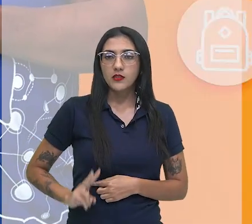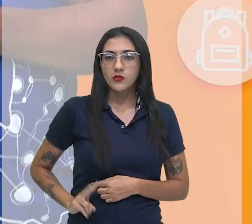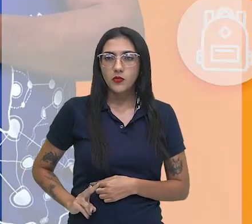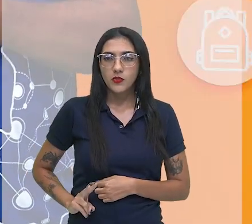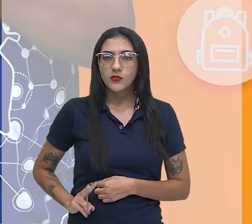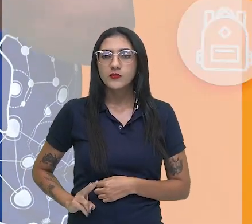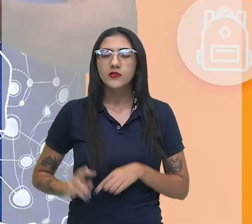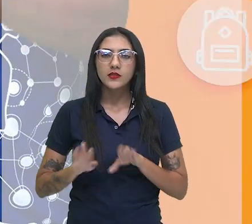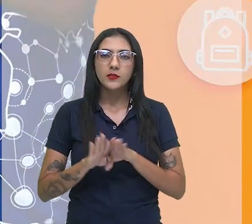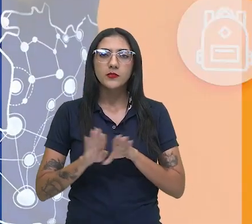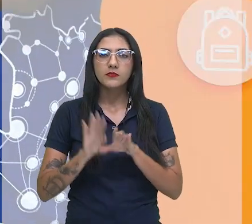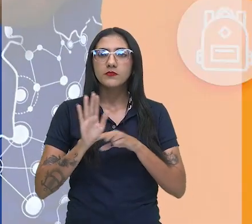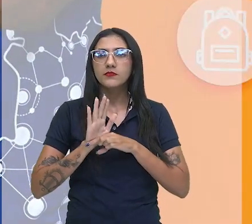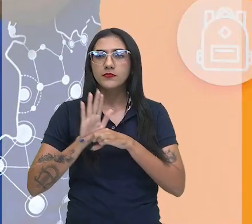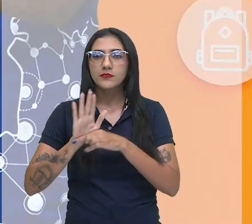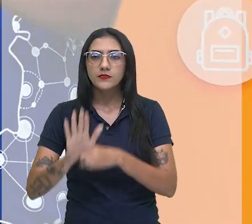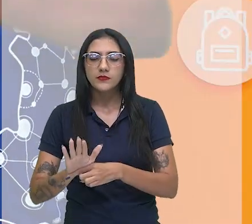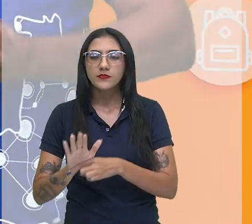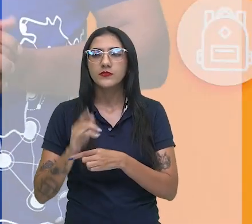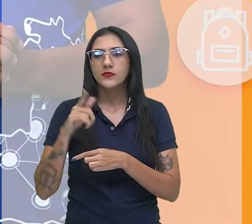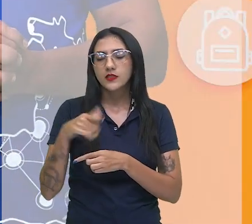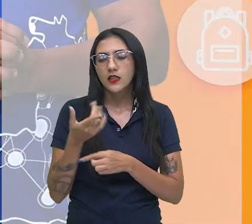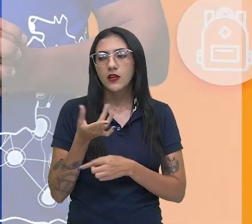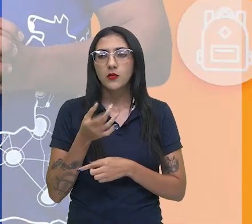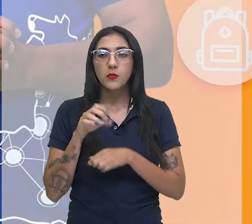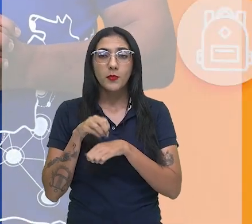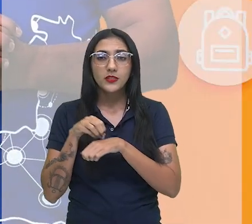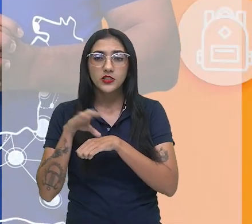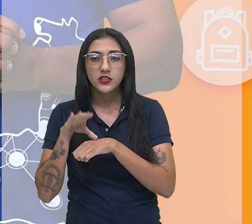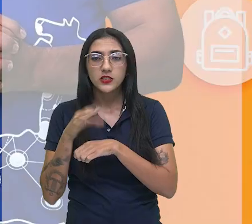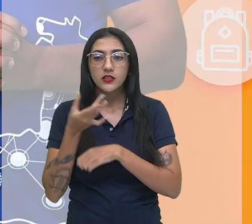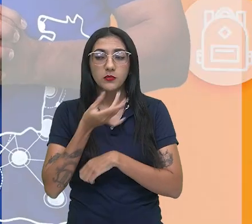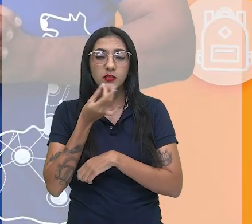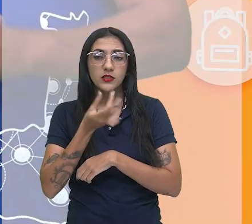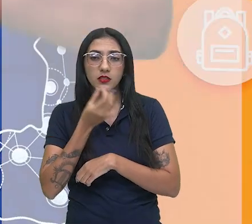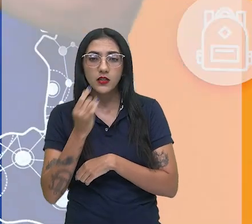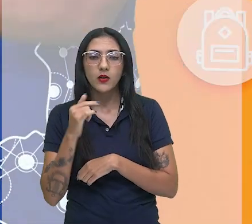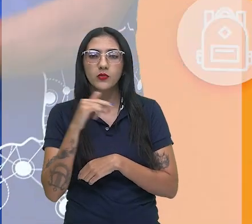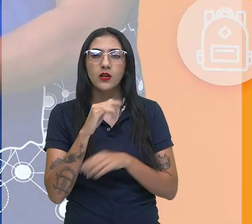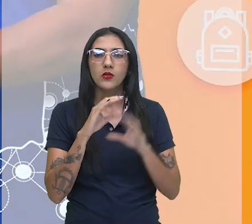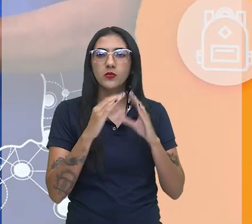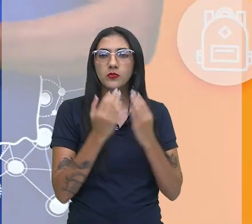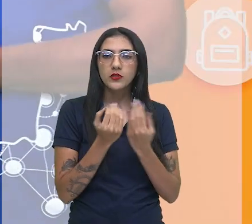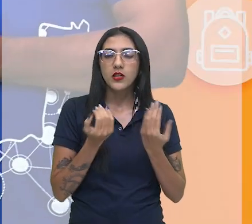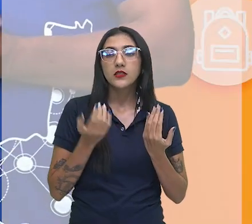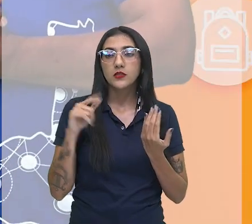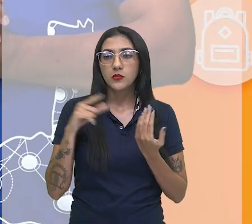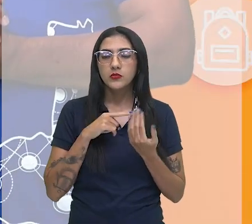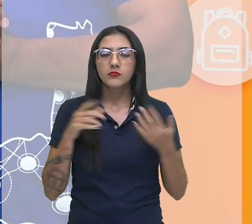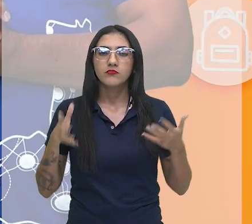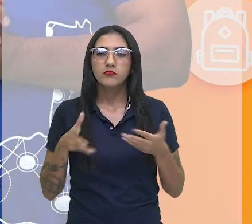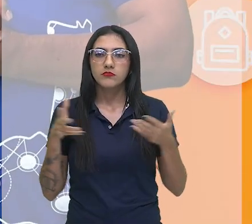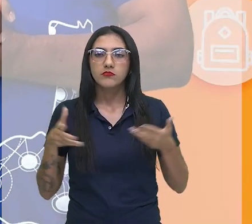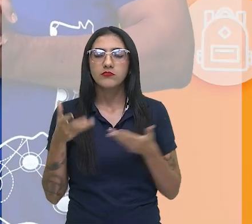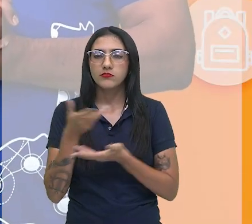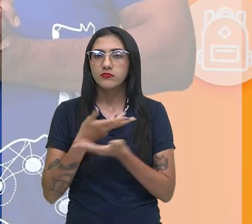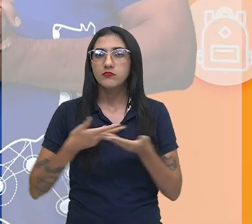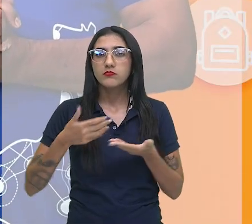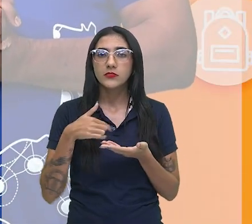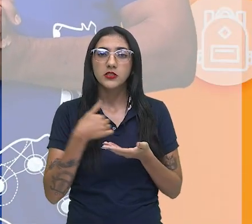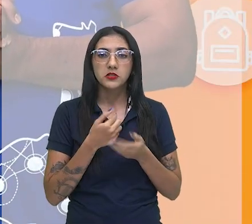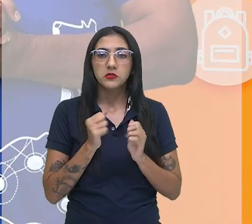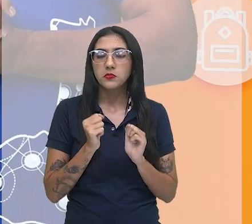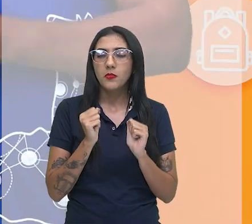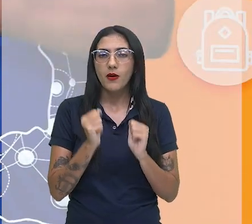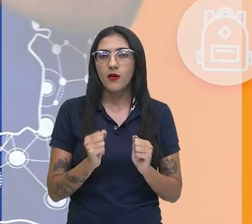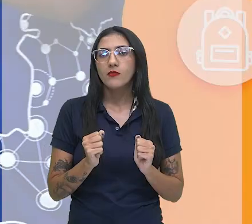dos Vereadores, olha, nós temos aqui uma sugestão da comunidade, né? Engajamento político. Nós podemos fazer isso,